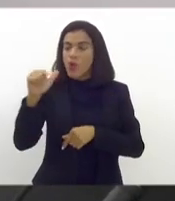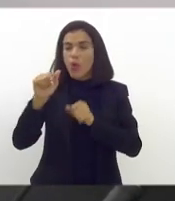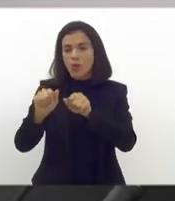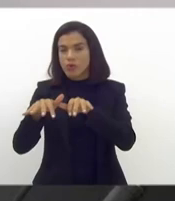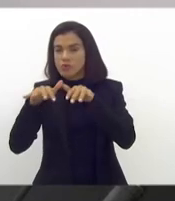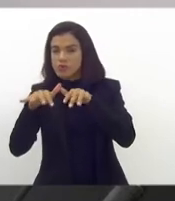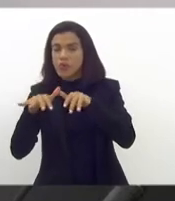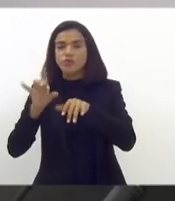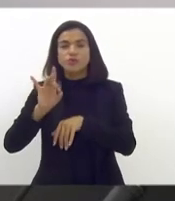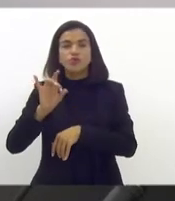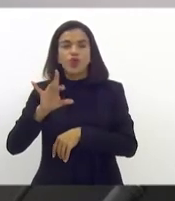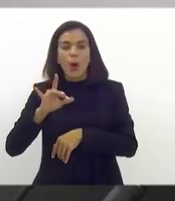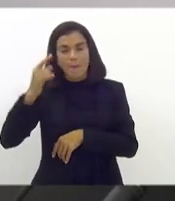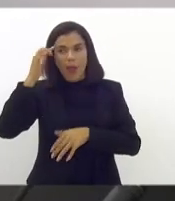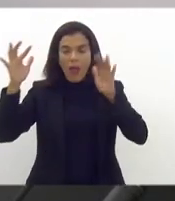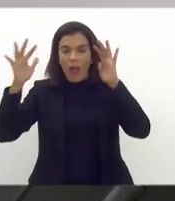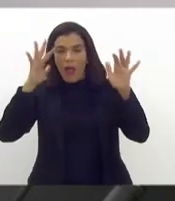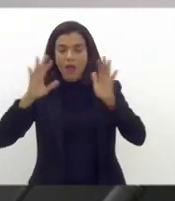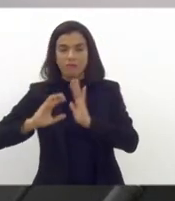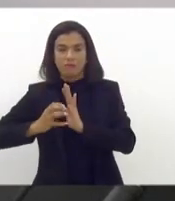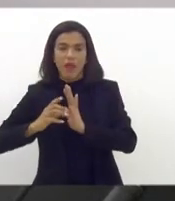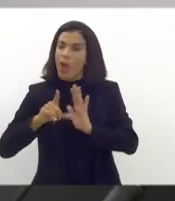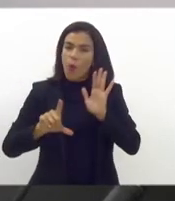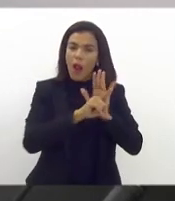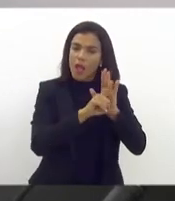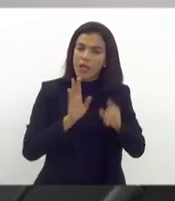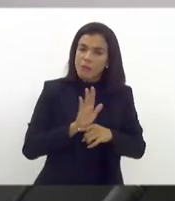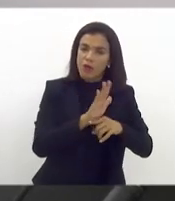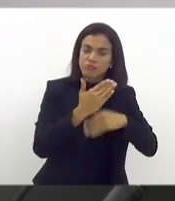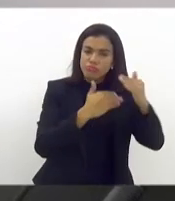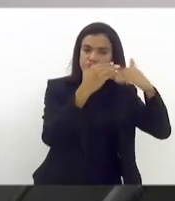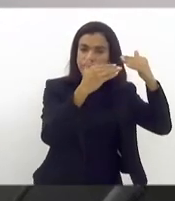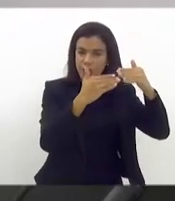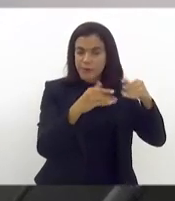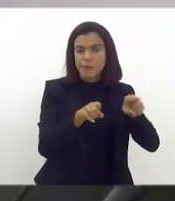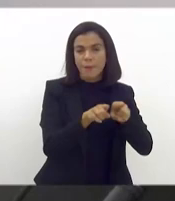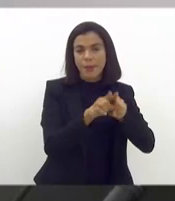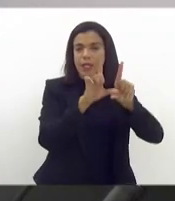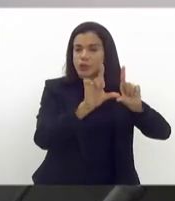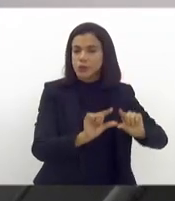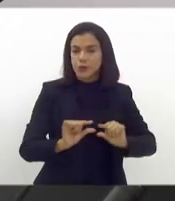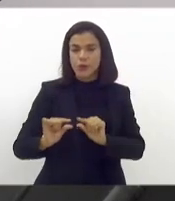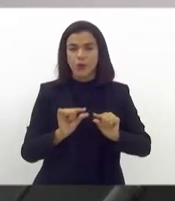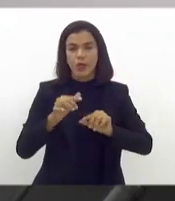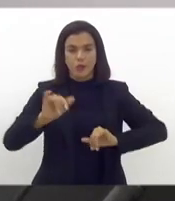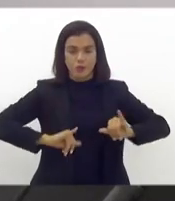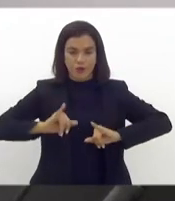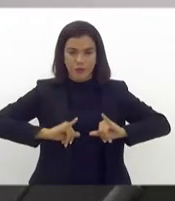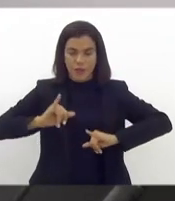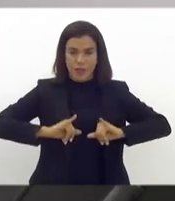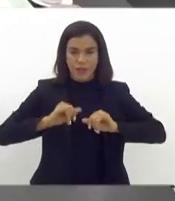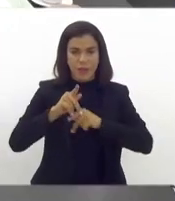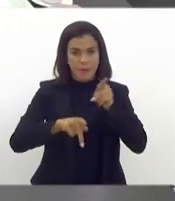fizeram, que levaram somente para o campo ideológico. Eu acho que é uma lei de avanço e que vai atenuar o sofrimento de muita gente. Então, parabenizar